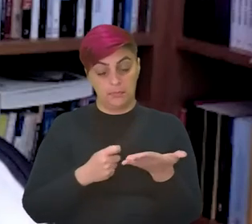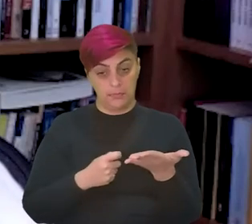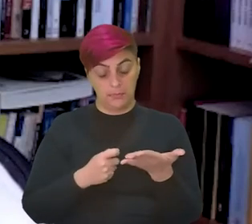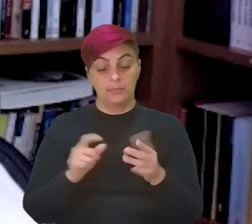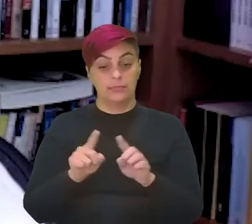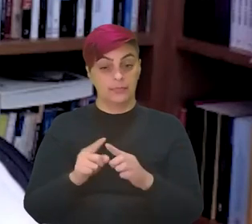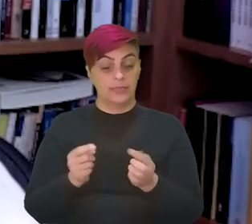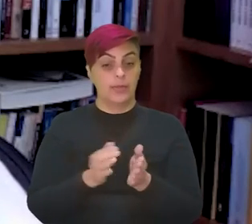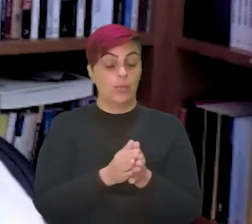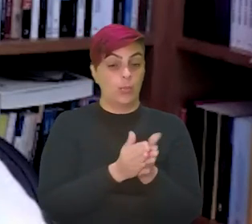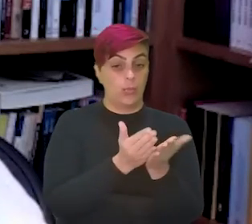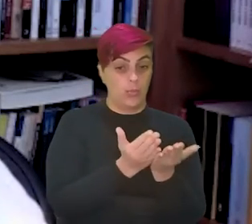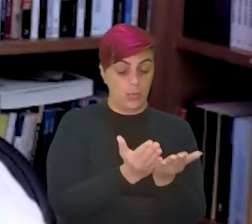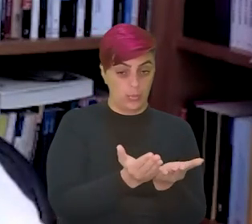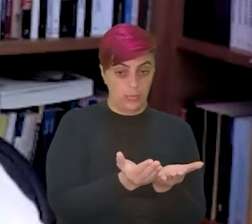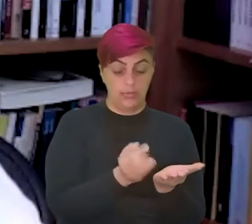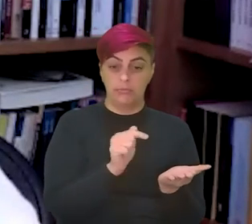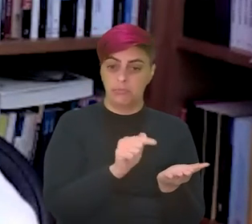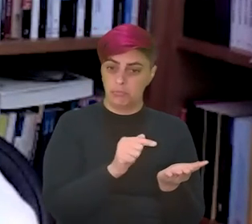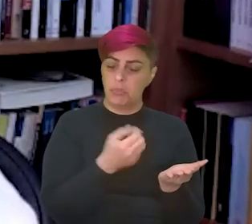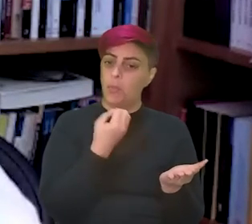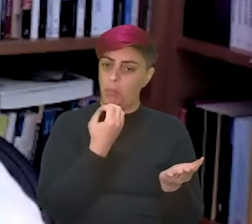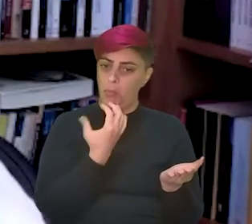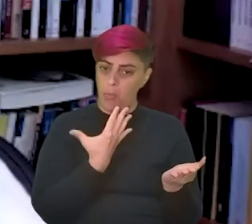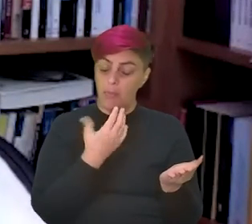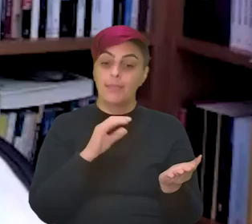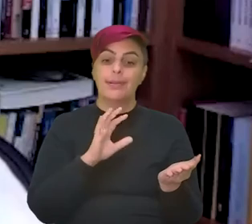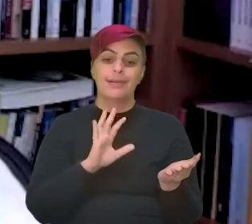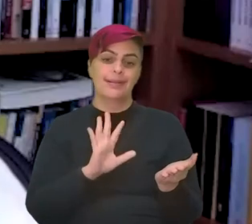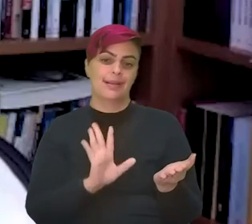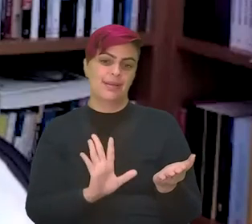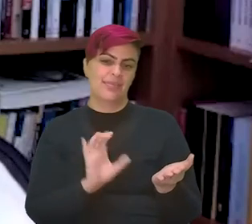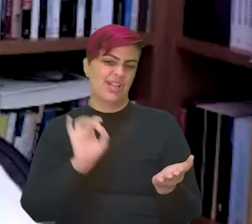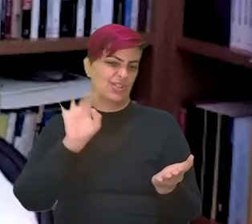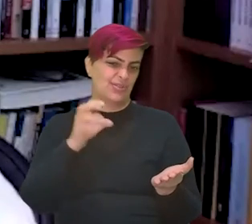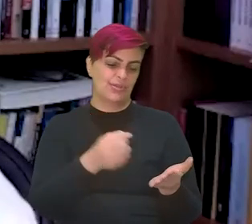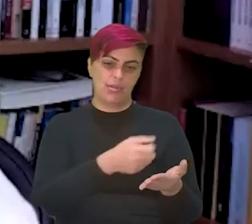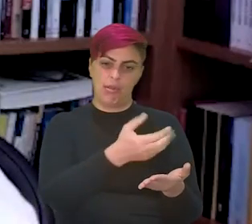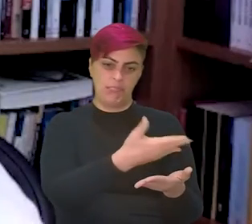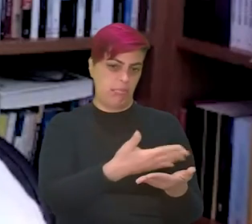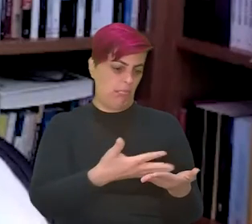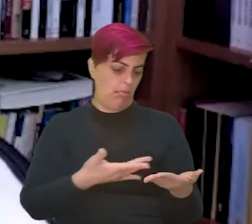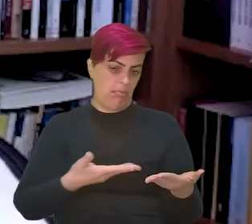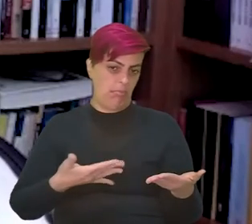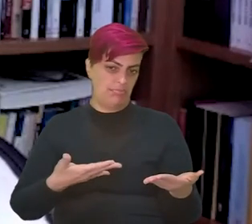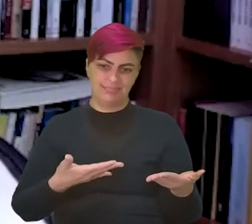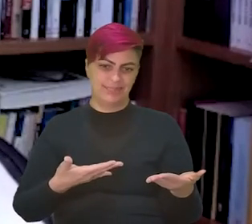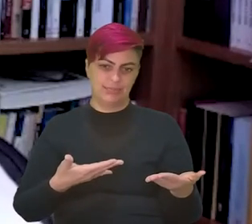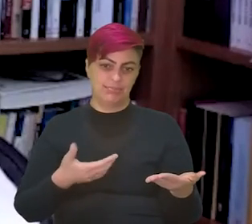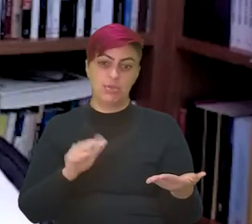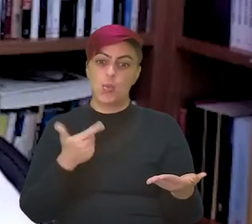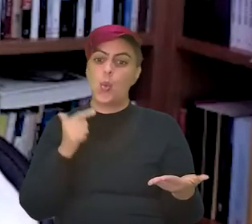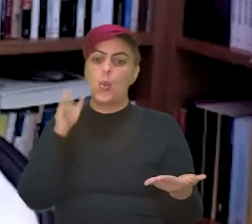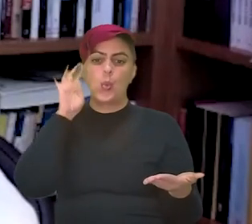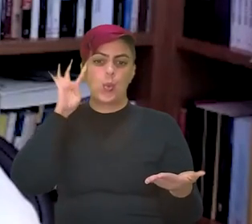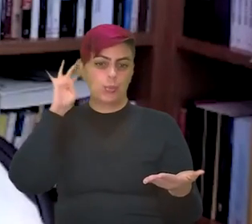A Ruonautas era considerado, sim, excepcional, mas era mera descrição, não abria